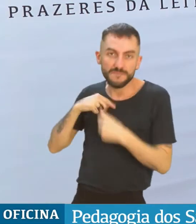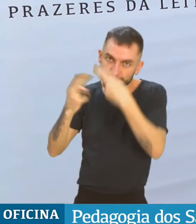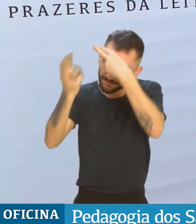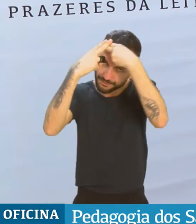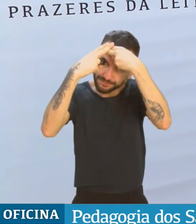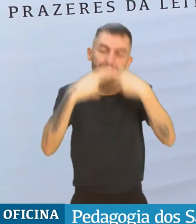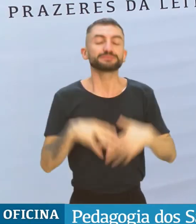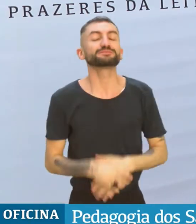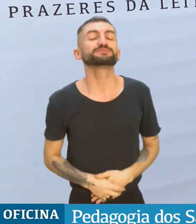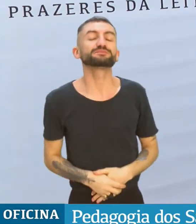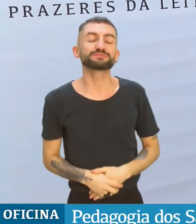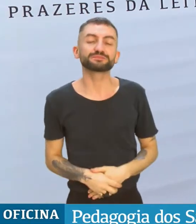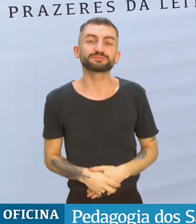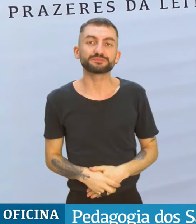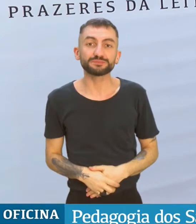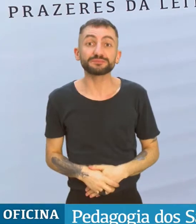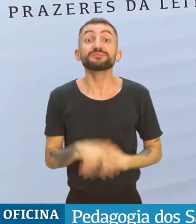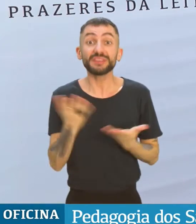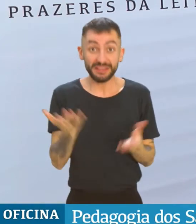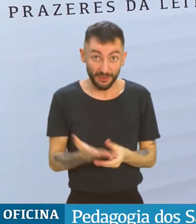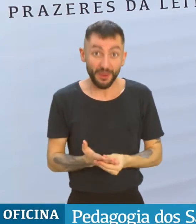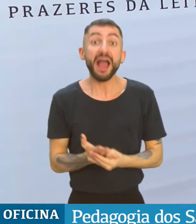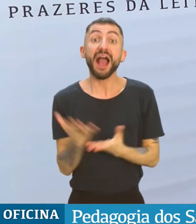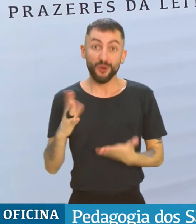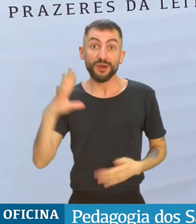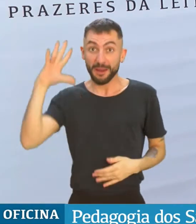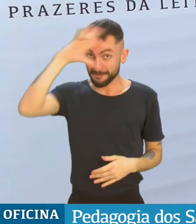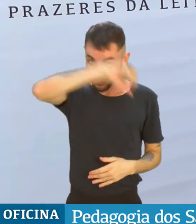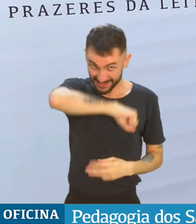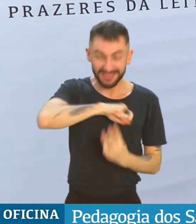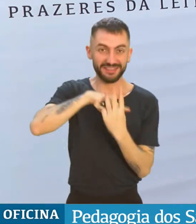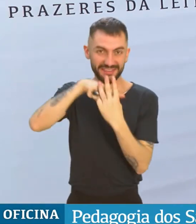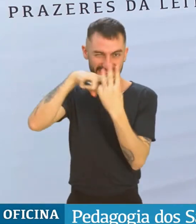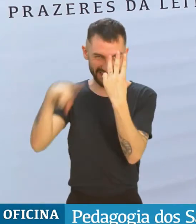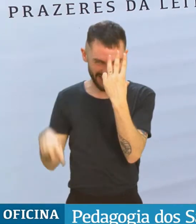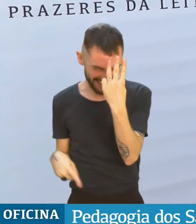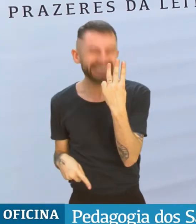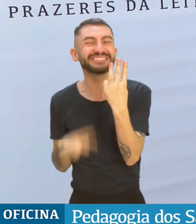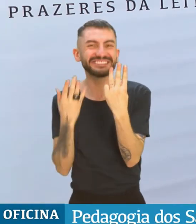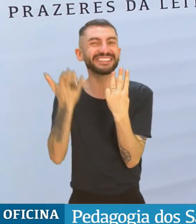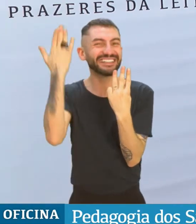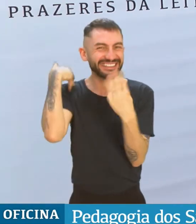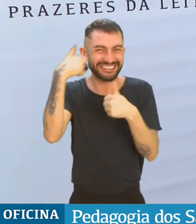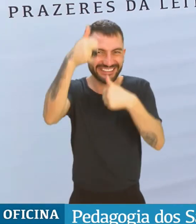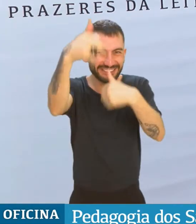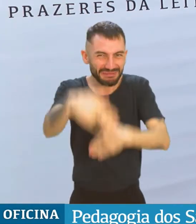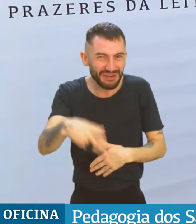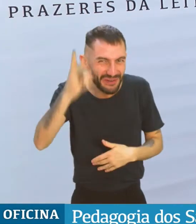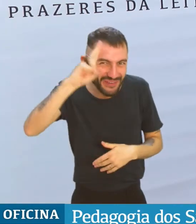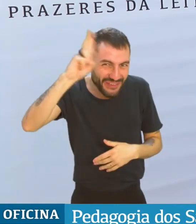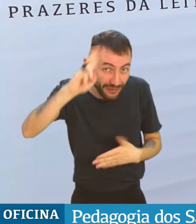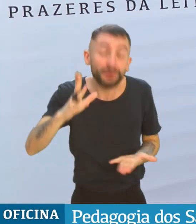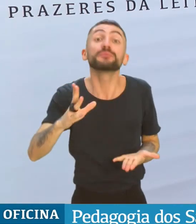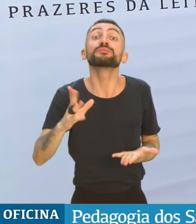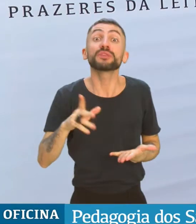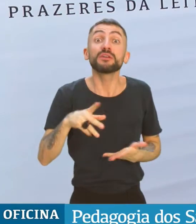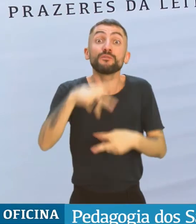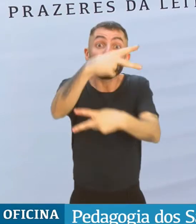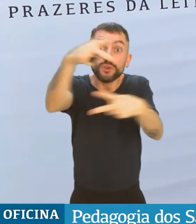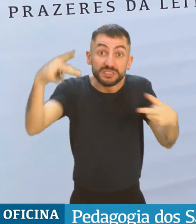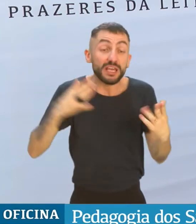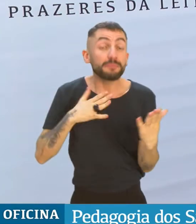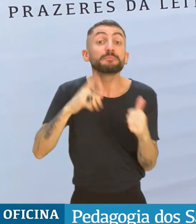E aí eu diria que esses 3 primeiros passos aí que a gente conversou, se você é um